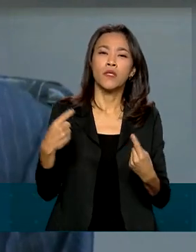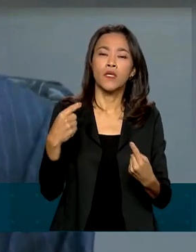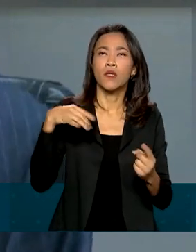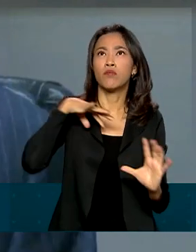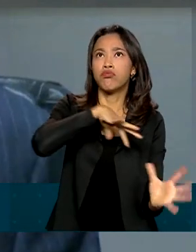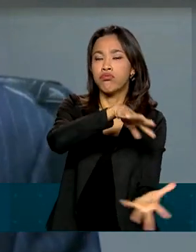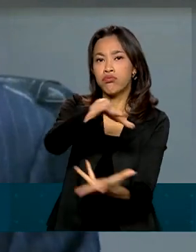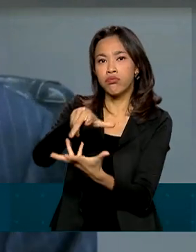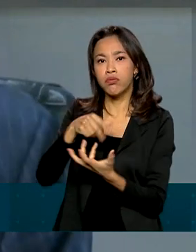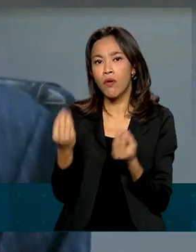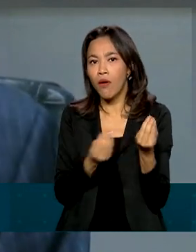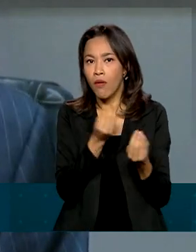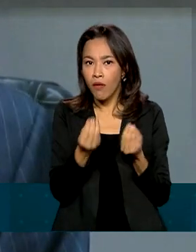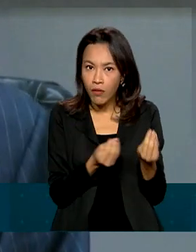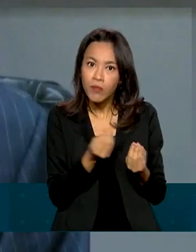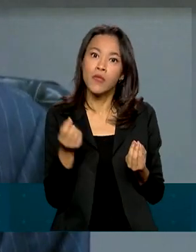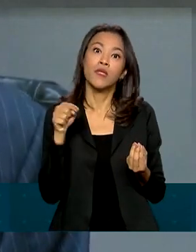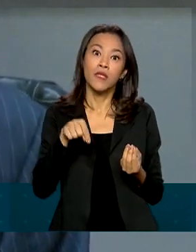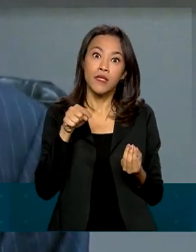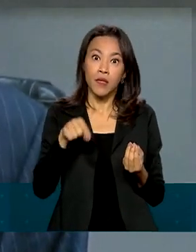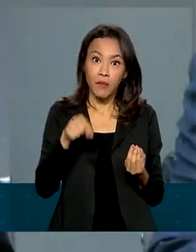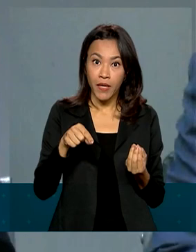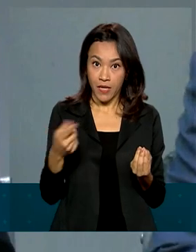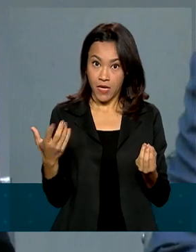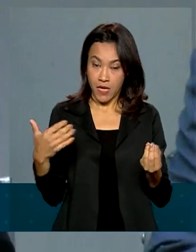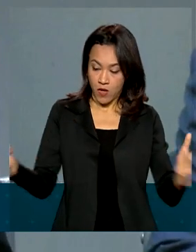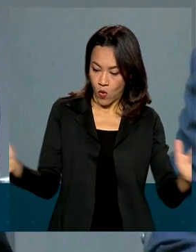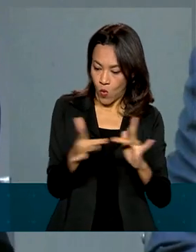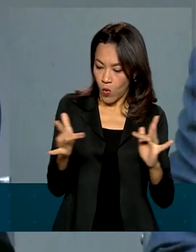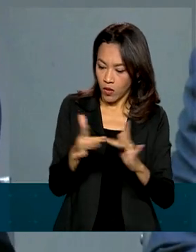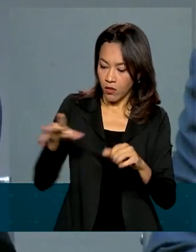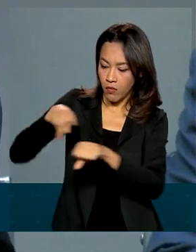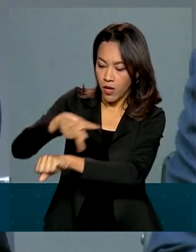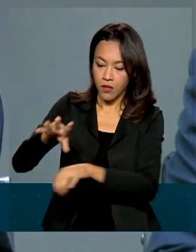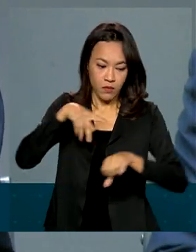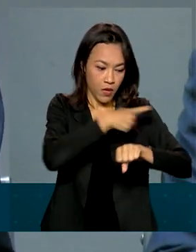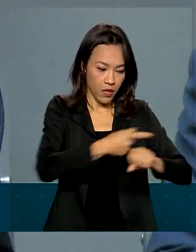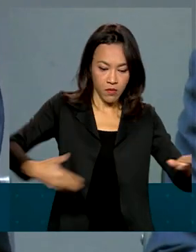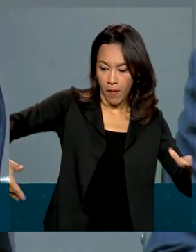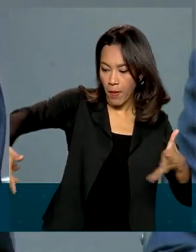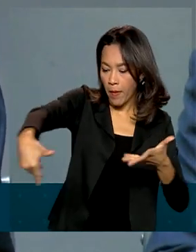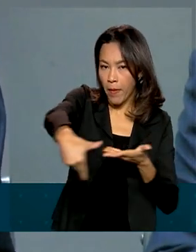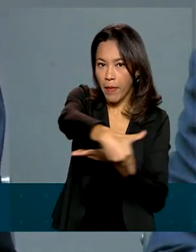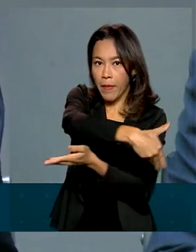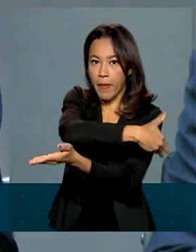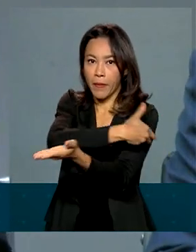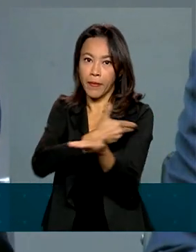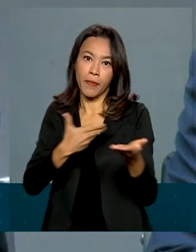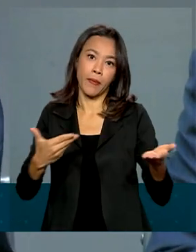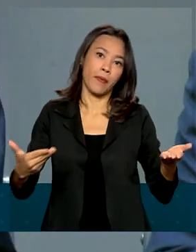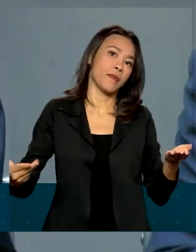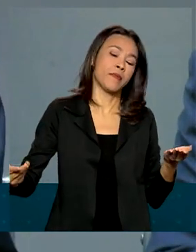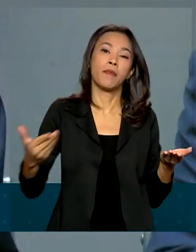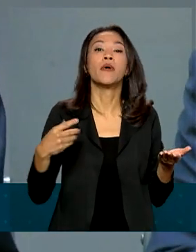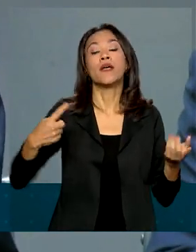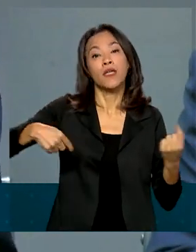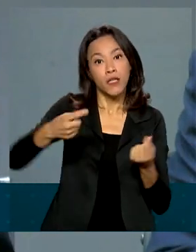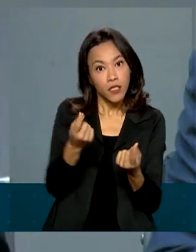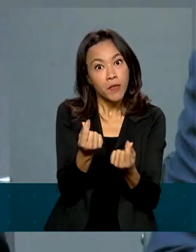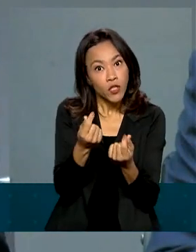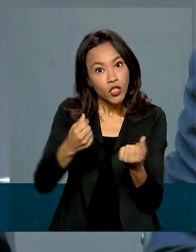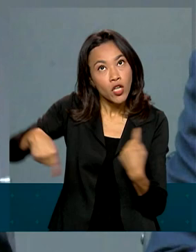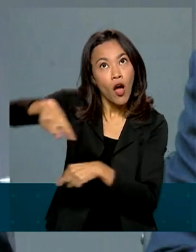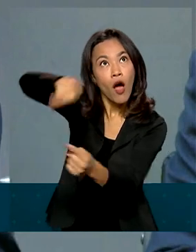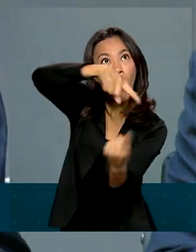da convergência entre instituições multilaterais para manter o estado de civilização e o funcionamento das economias. Nós